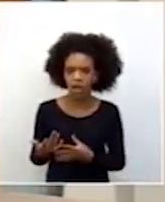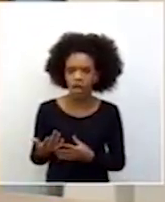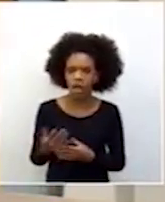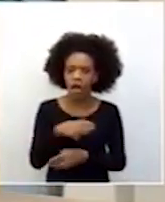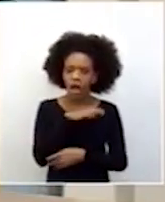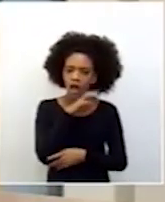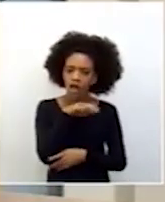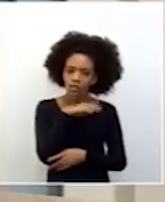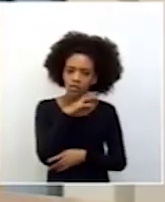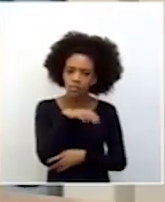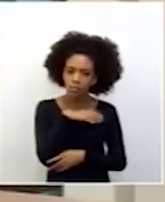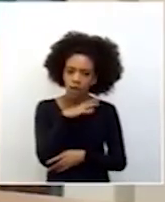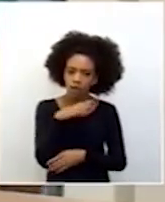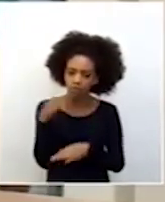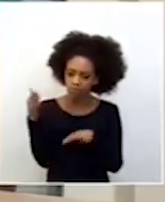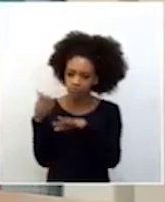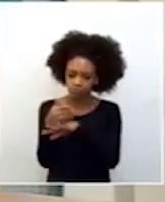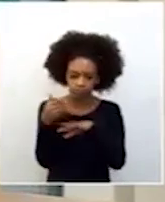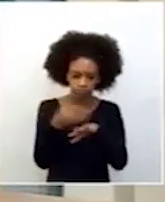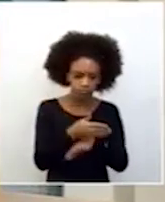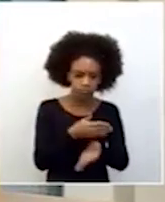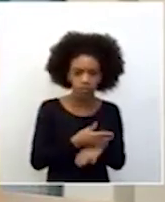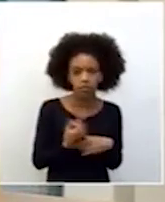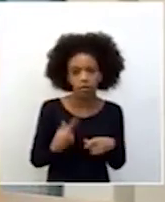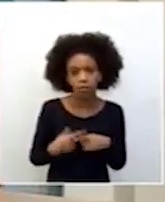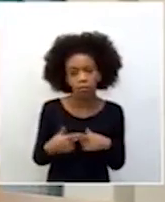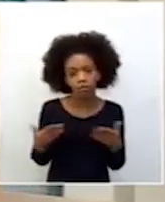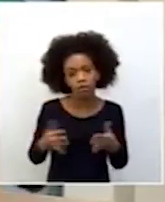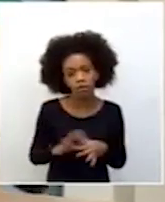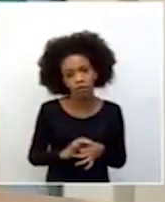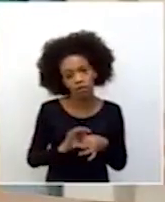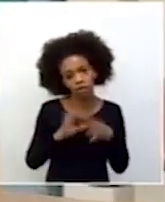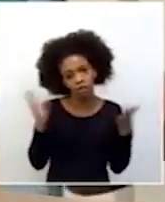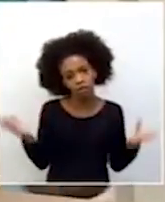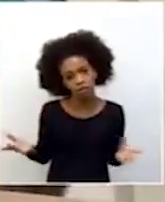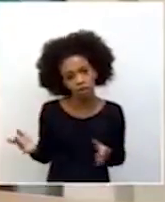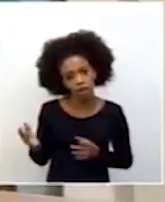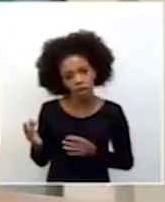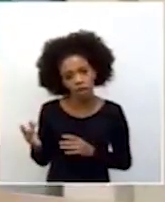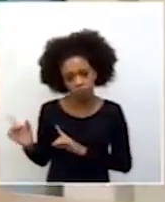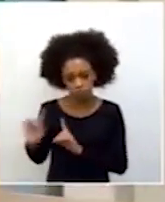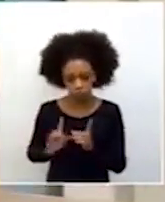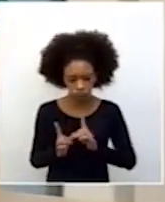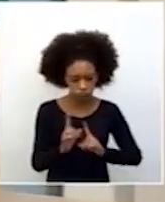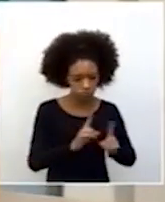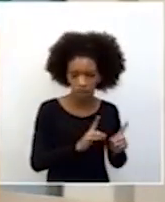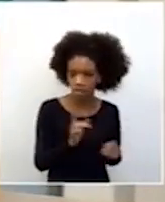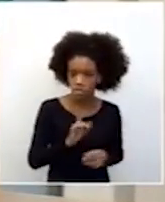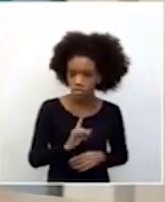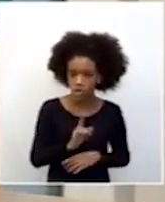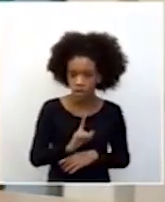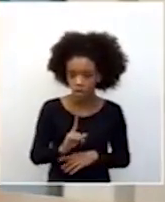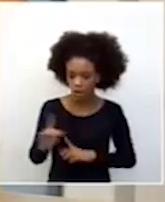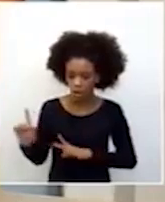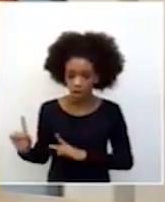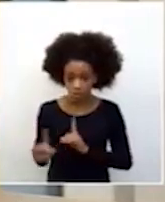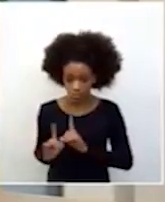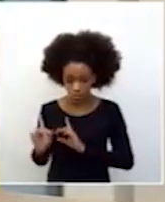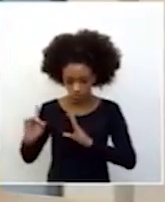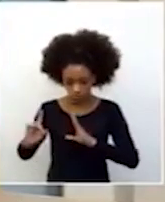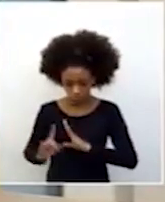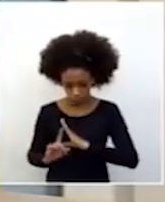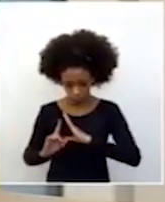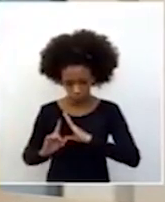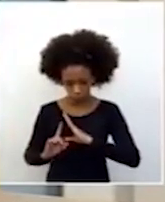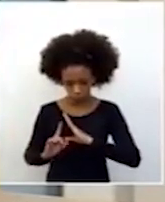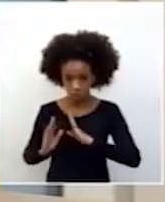animais invadindo esses lugares, porque agora eles estão se sentindo livres, as pessoas não estão circulando, as pessoas estão em casa e os animais se sentem